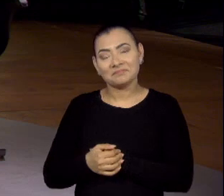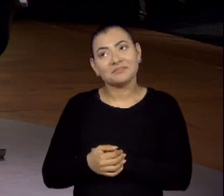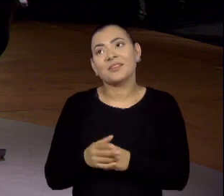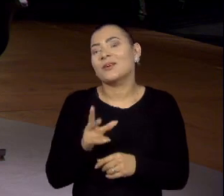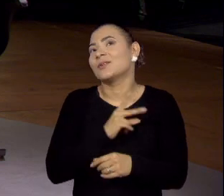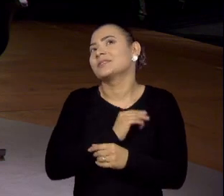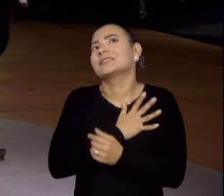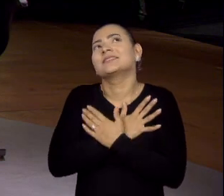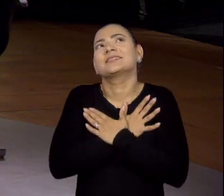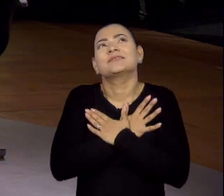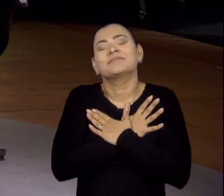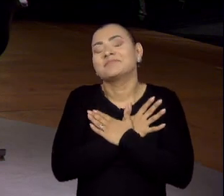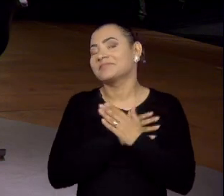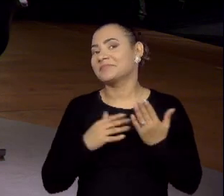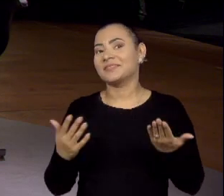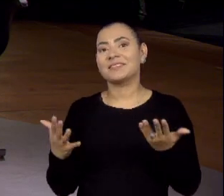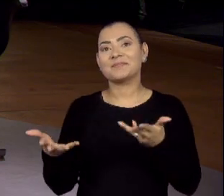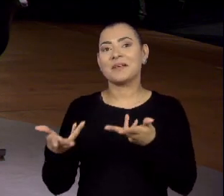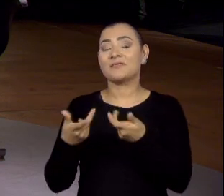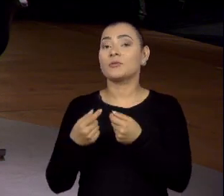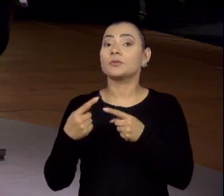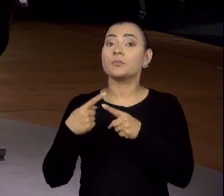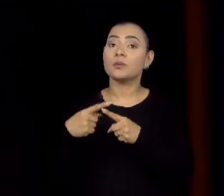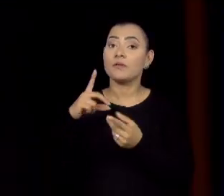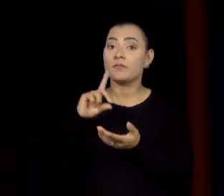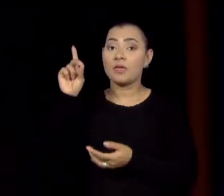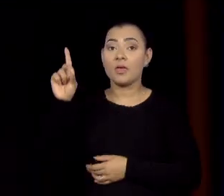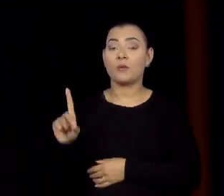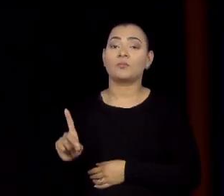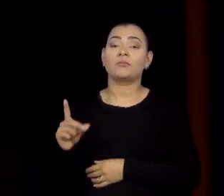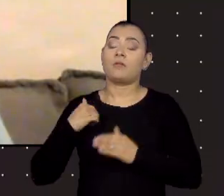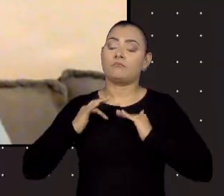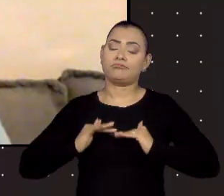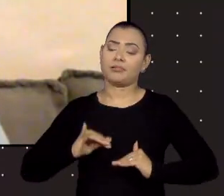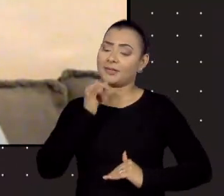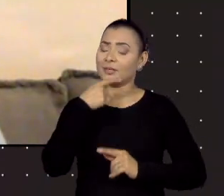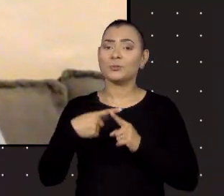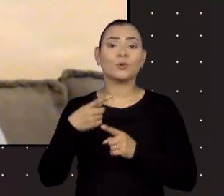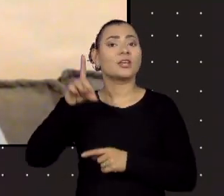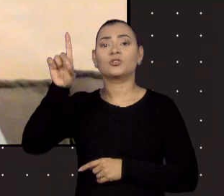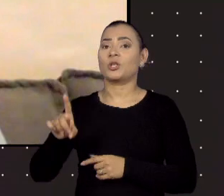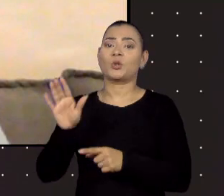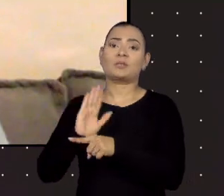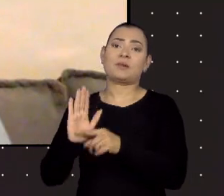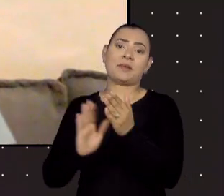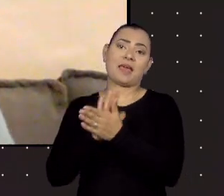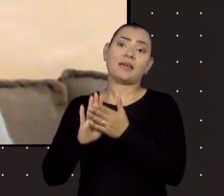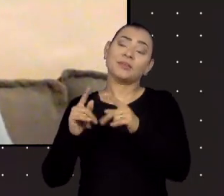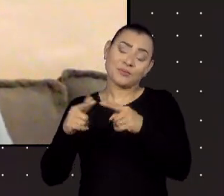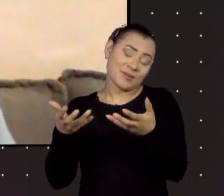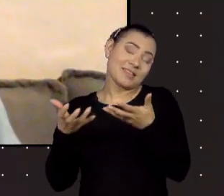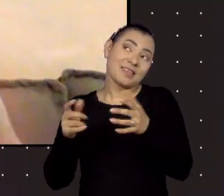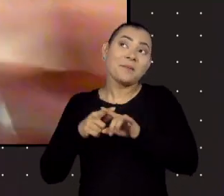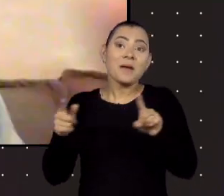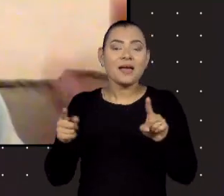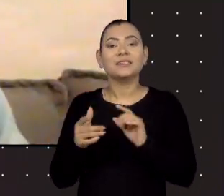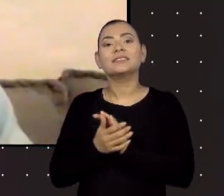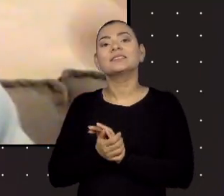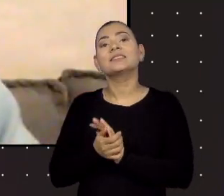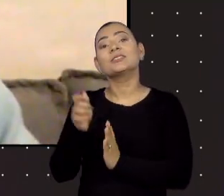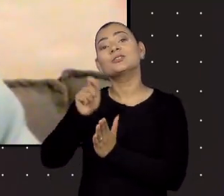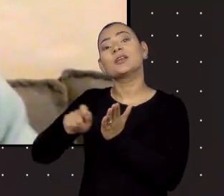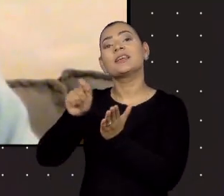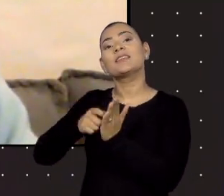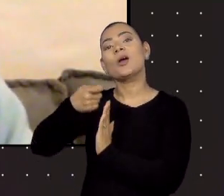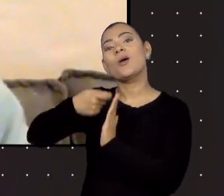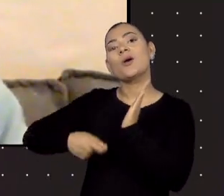vida, a grande frustração é que eu não fui diretor de cinema. Eu queria hoje estar escrevendo roteiros